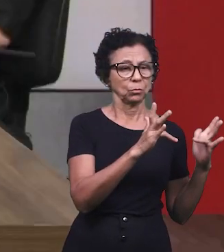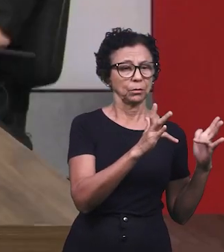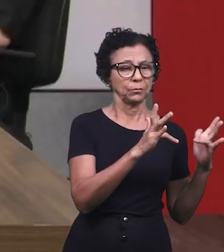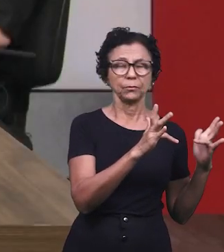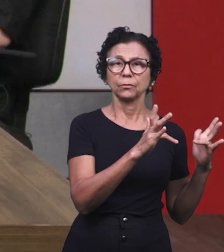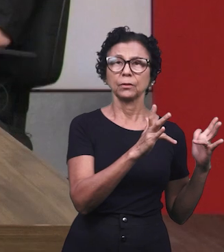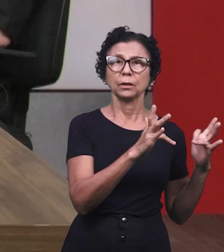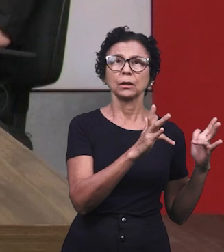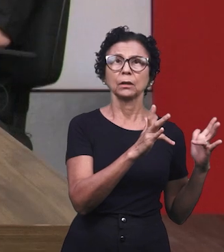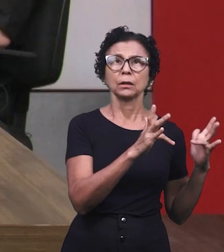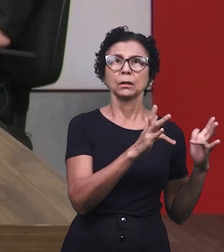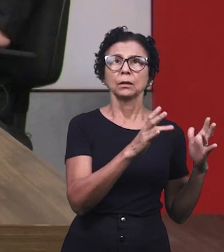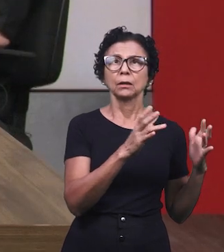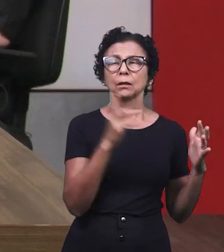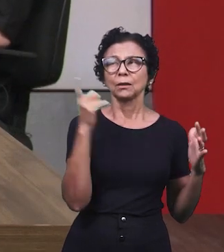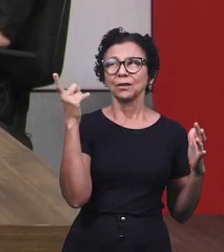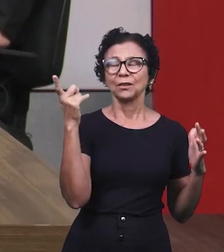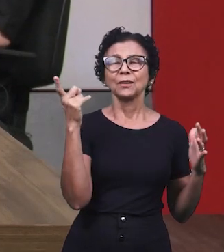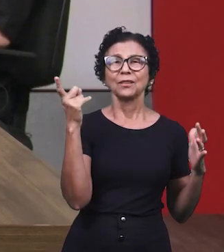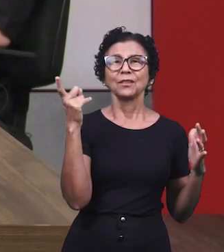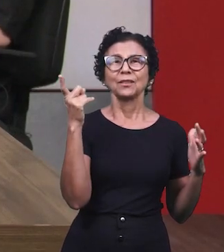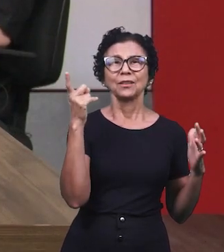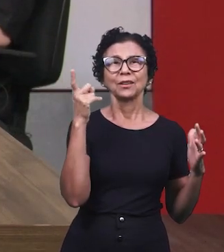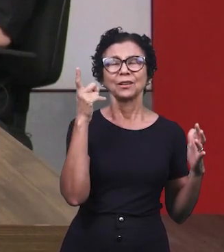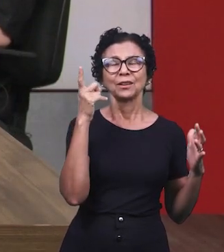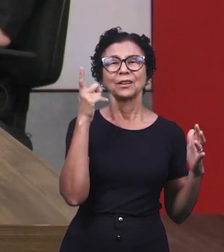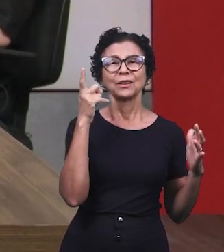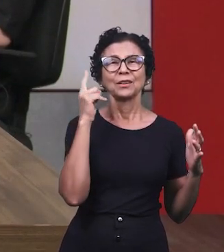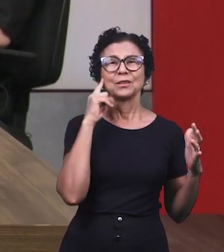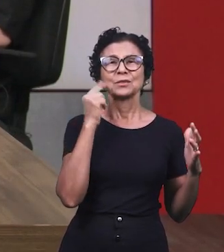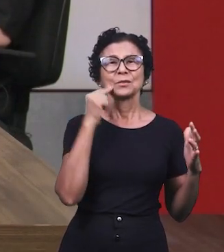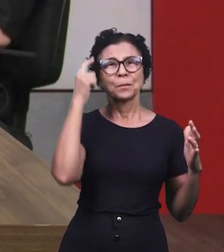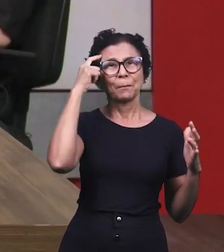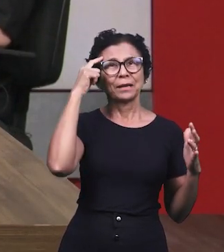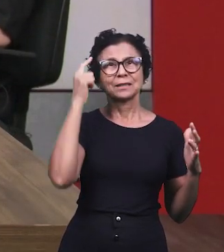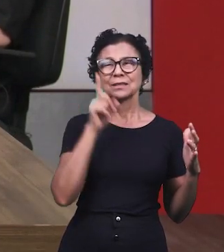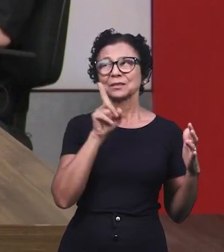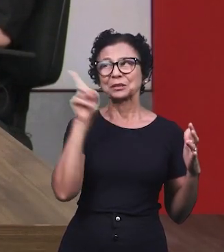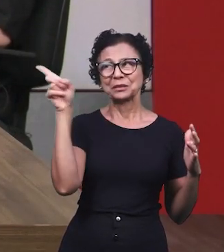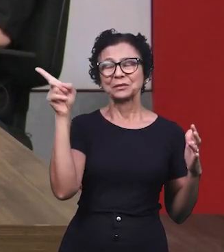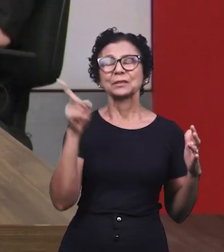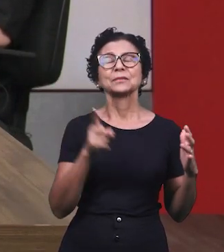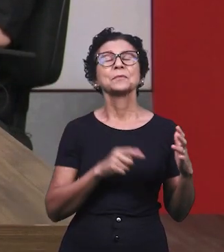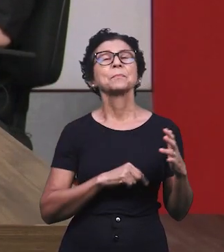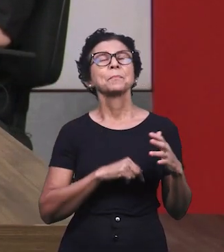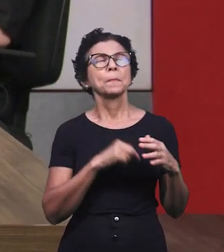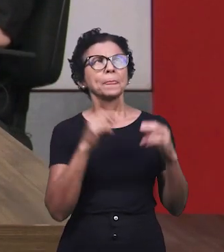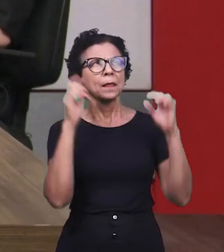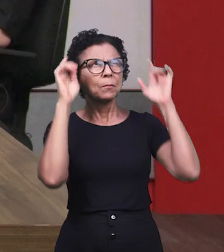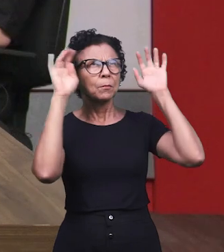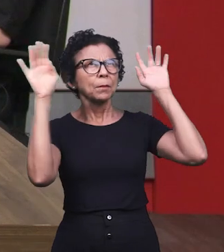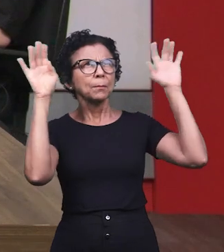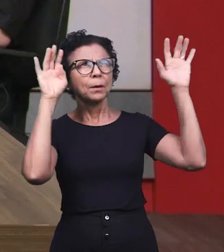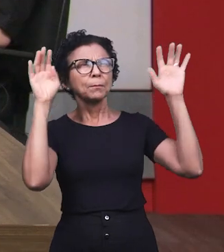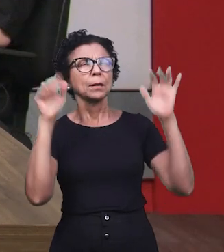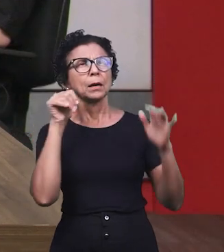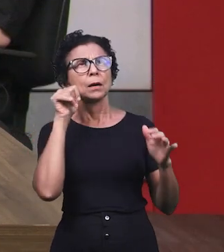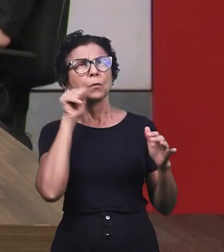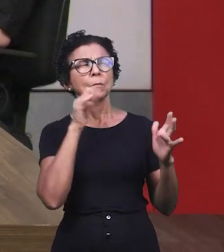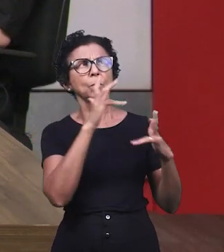que figuras tem aí, a não figura, tem? não Coloquei tem? pra gente. Ó, Ó, exatamente assim. É a noiva do Vai ver cordeiro. uma noiva e vai ver um